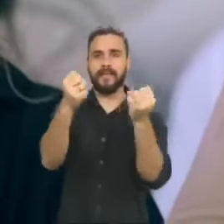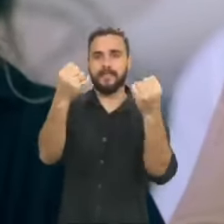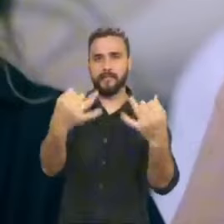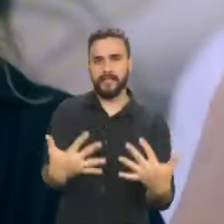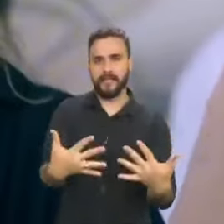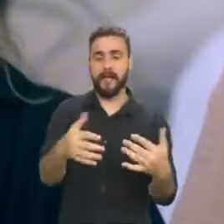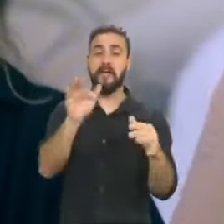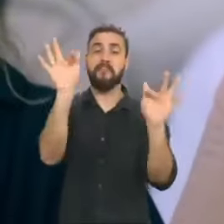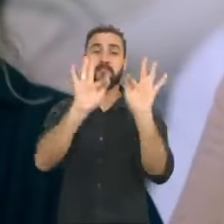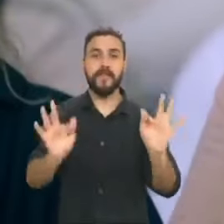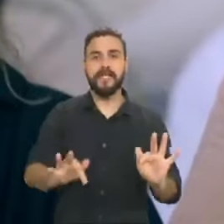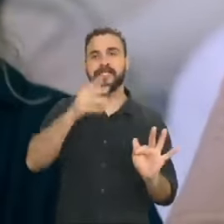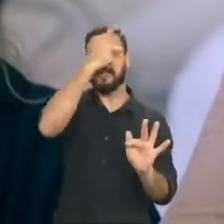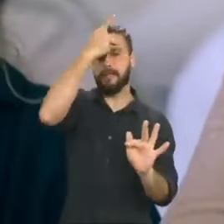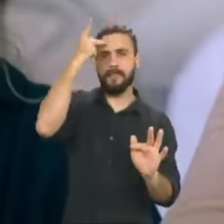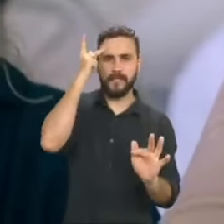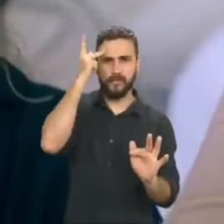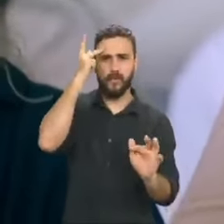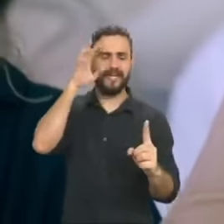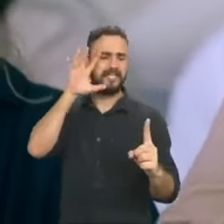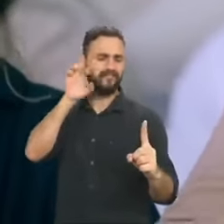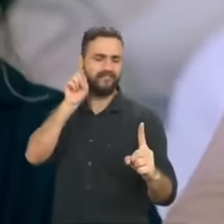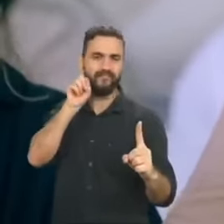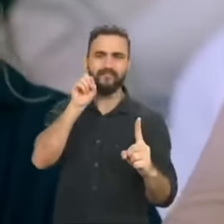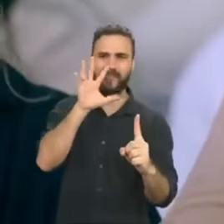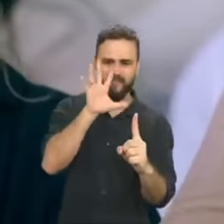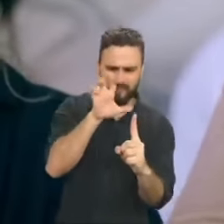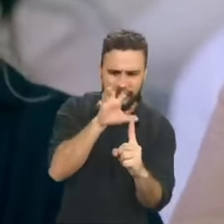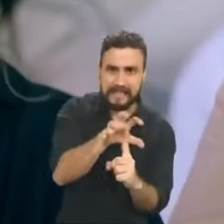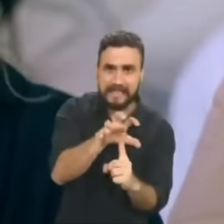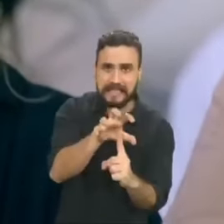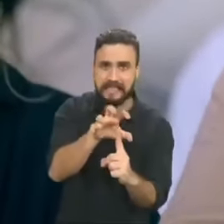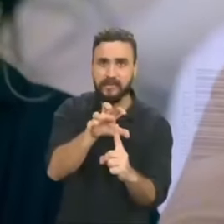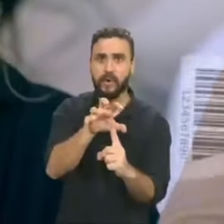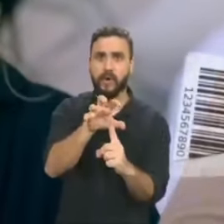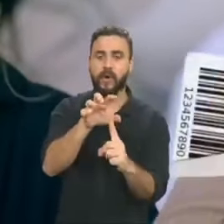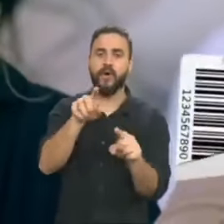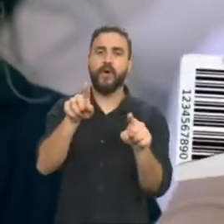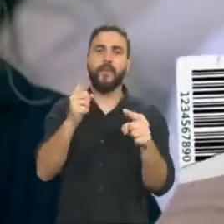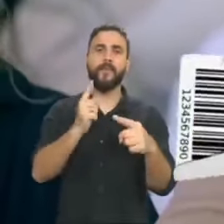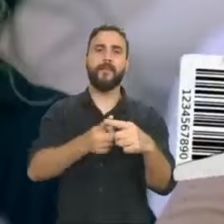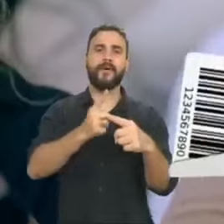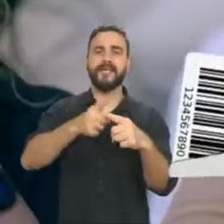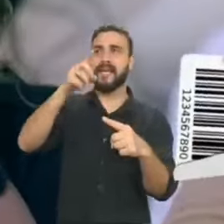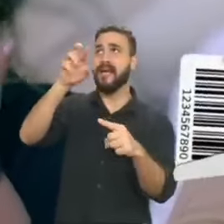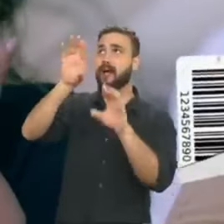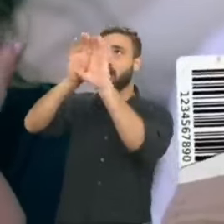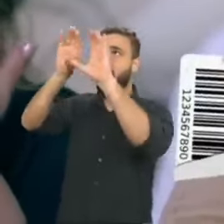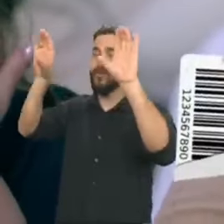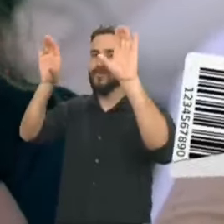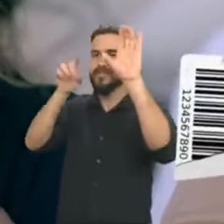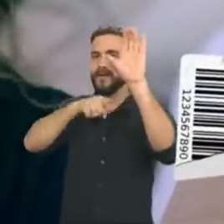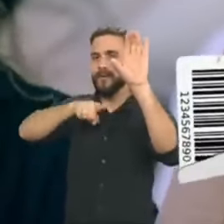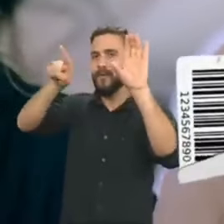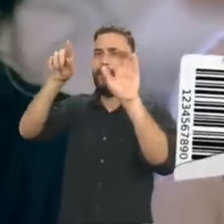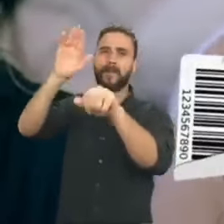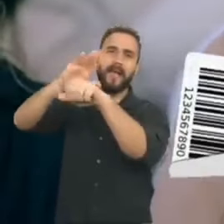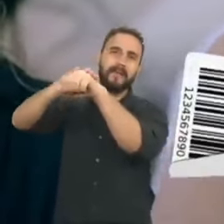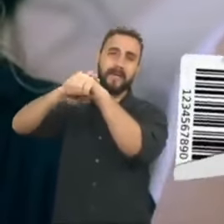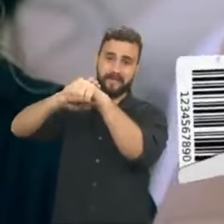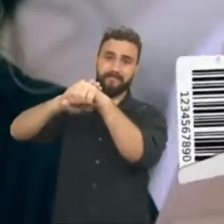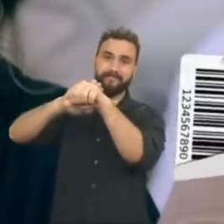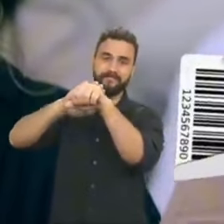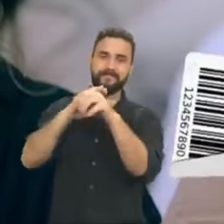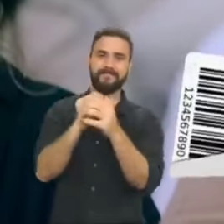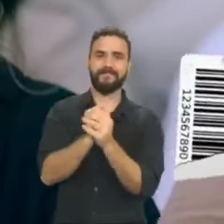céus. E logo na sequência, Jesus diz, e vocês são o sal da terra, e vocês são a luz do mundo. Como o sal não